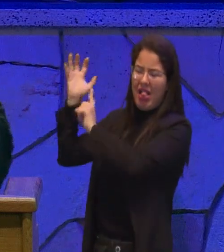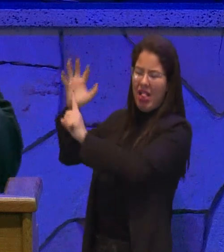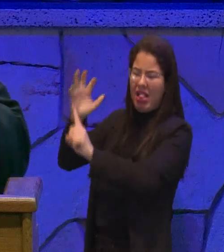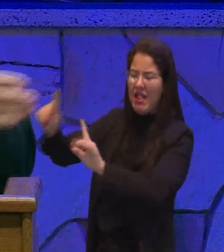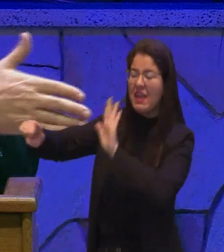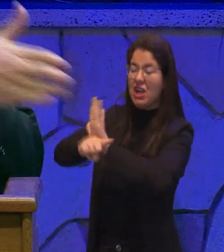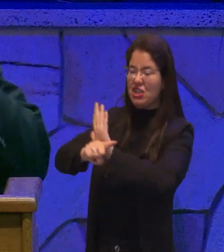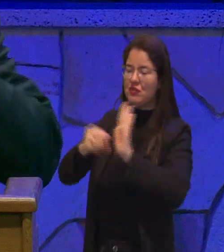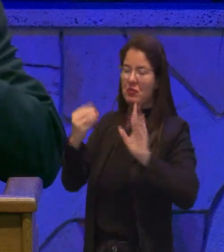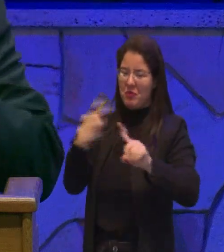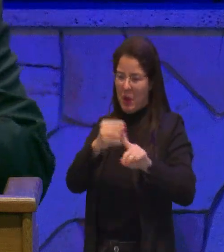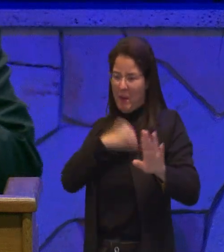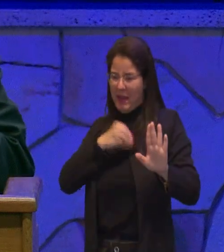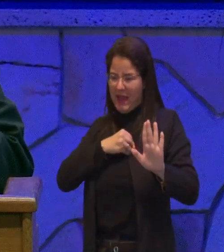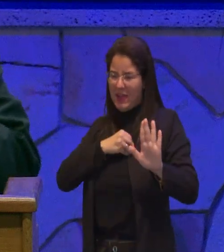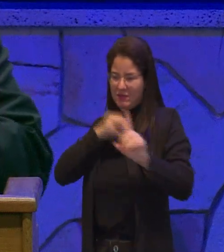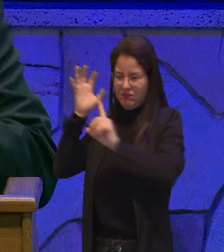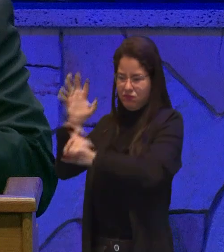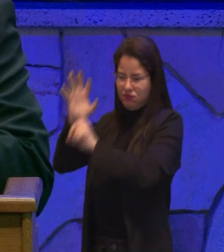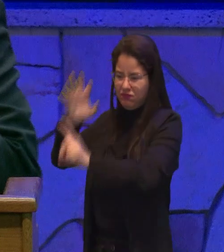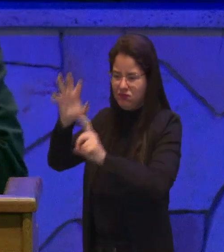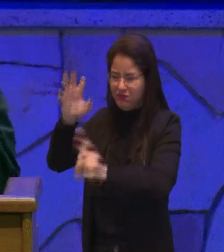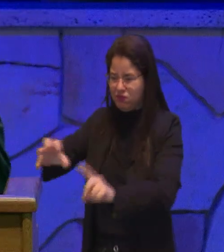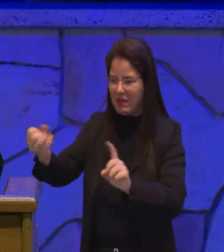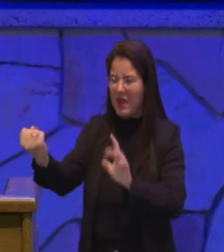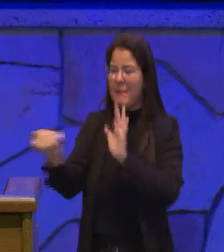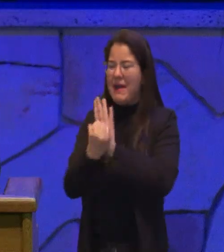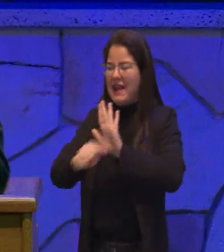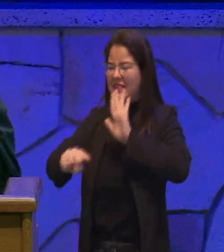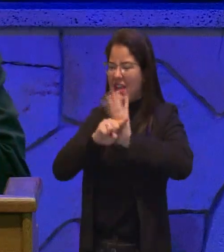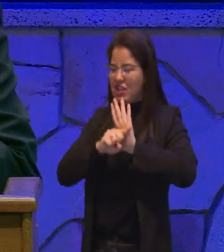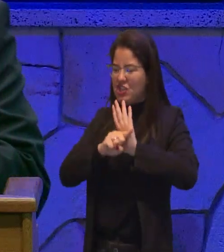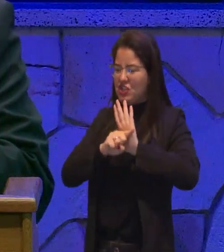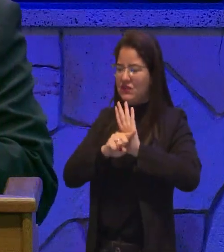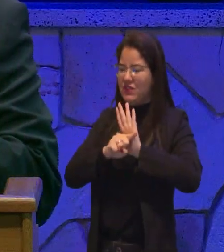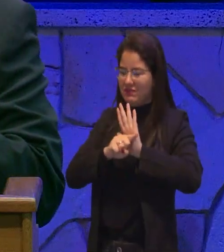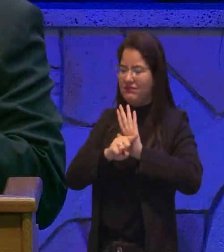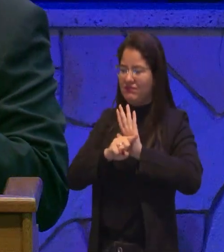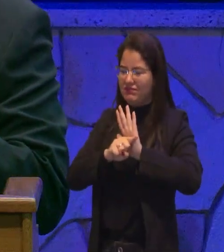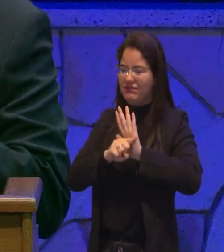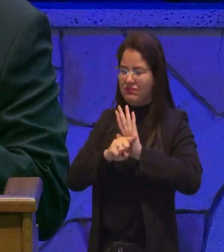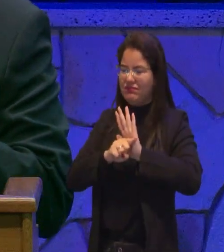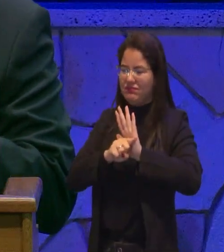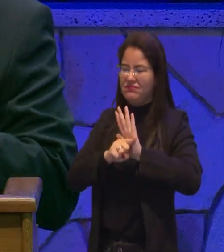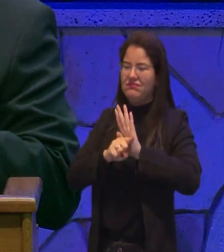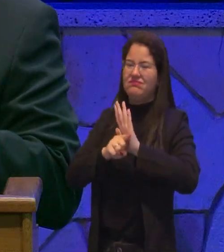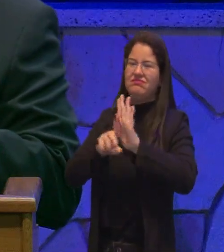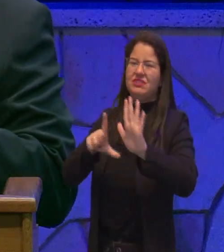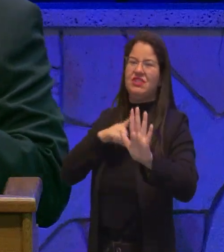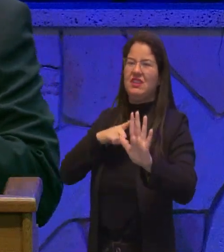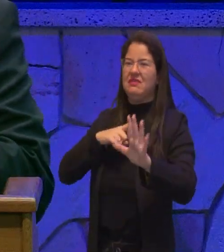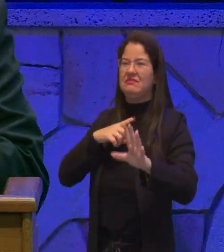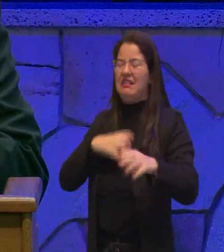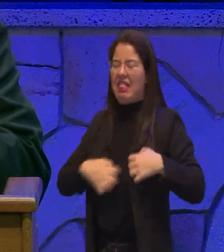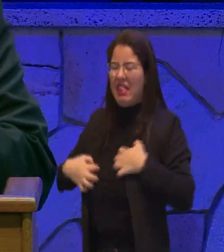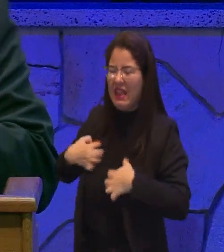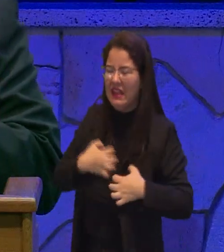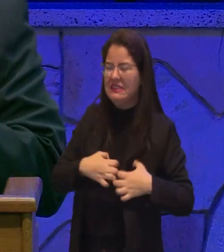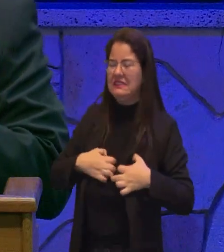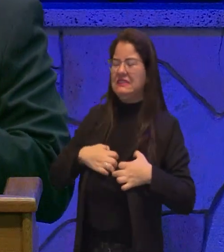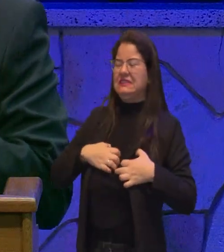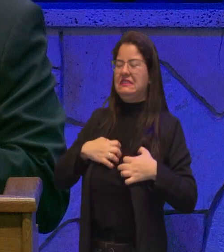pelo pecado, trazendo, conforme diz aqui o texto, esta natureza de ira, de